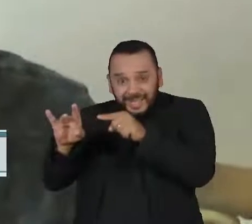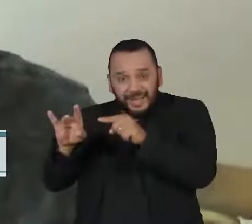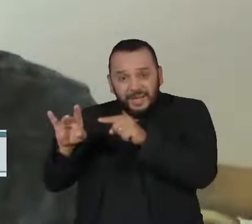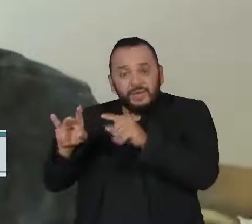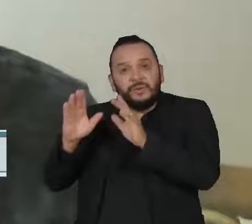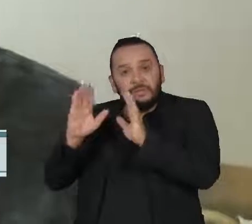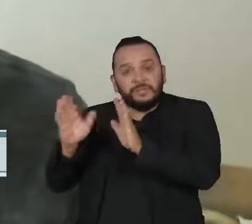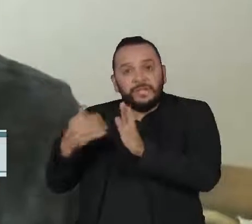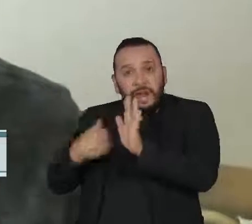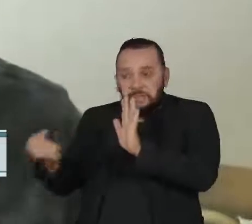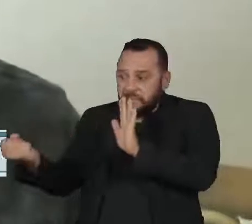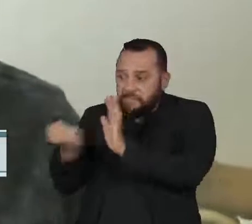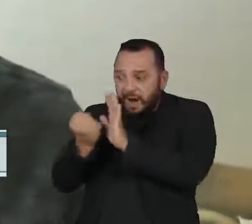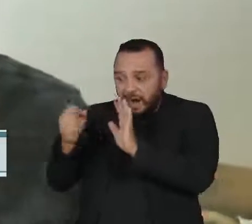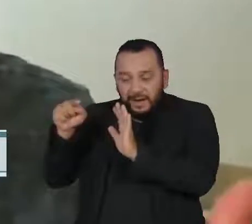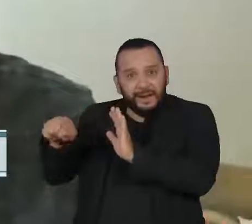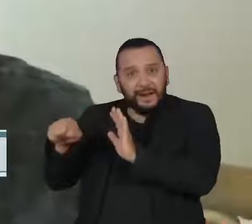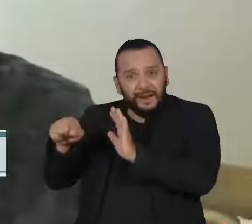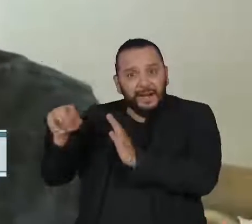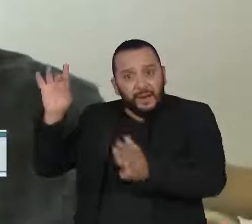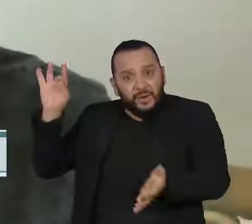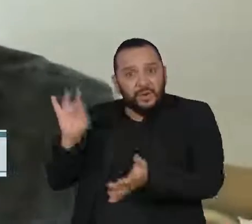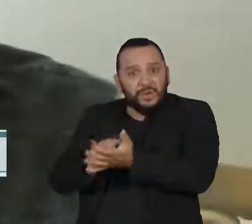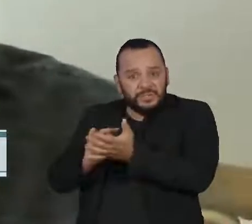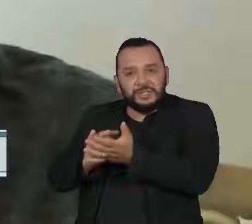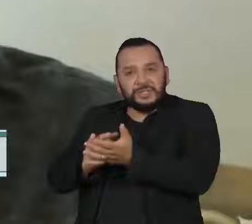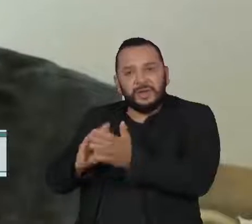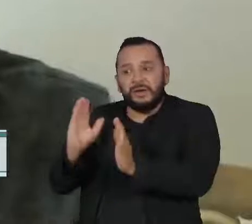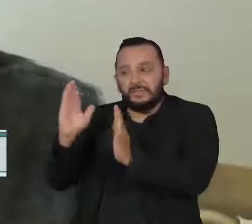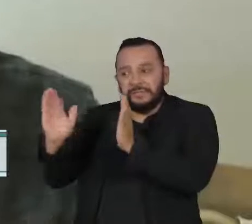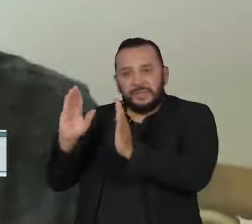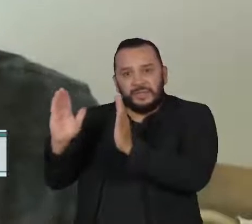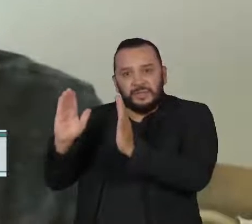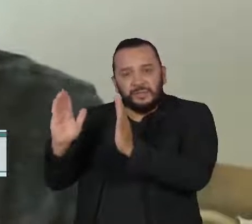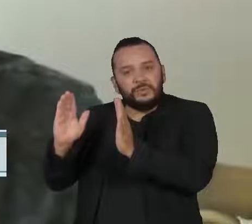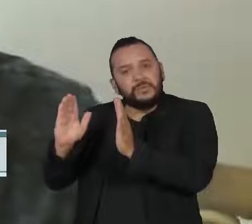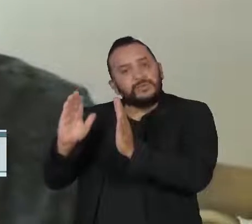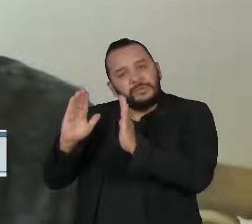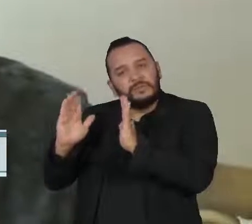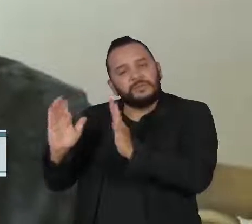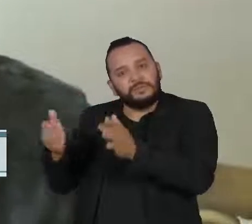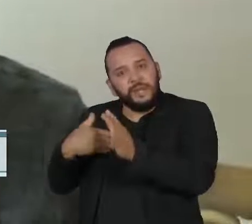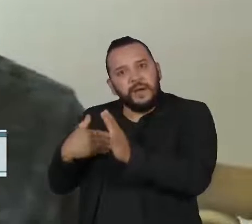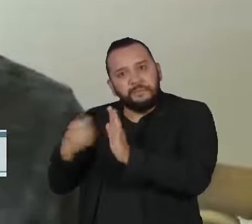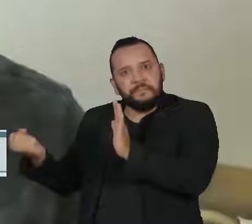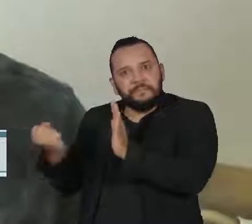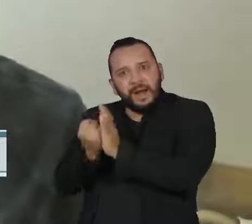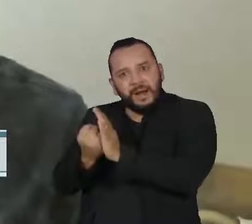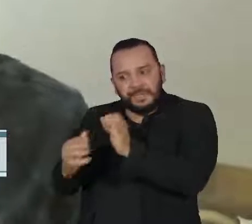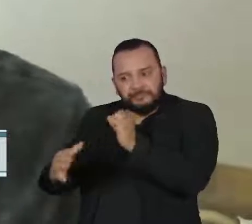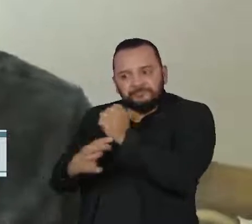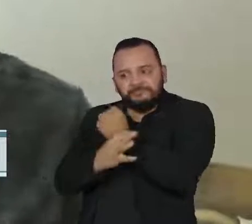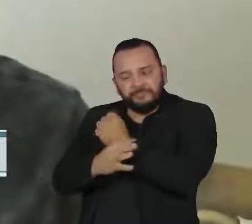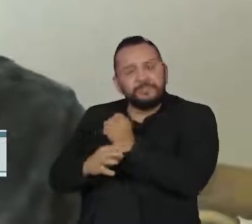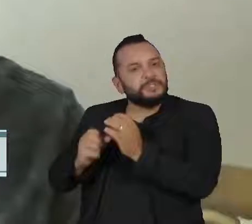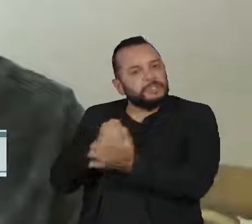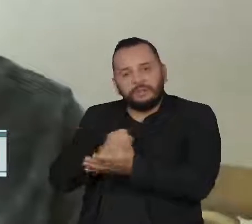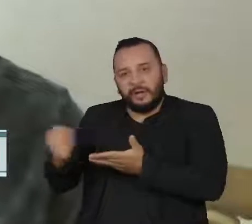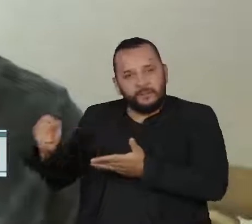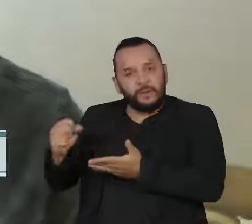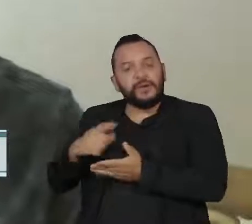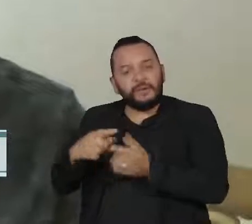está expirada, outras indústrias podem fazer e vender cópias. Existem os medicamentos genéricos e os